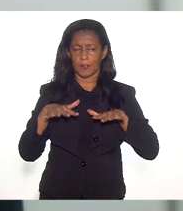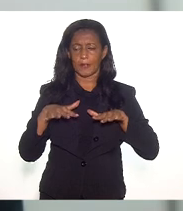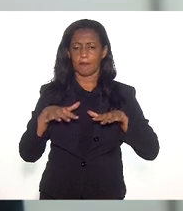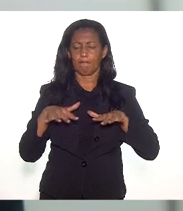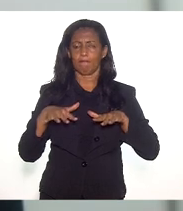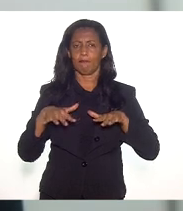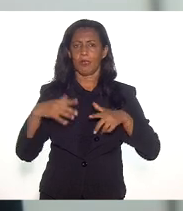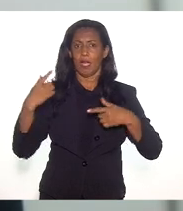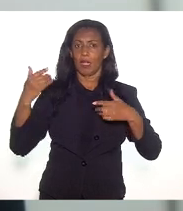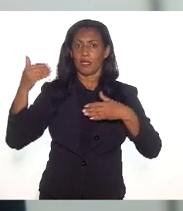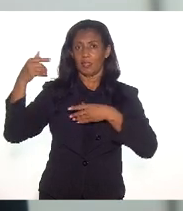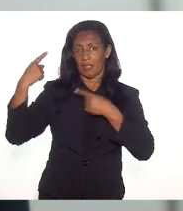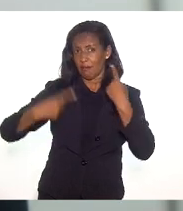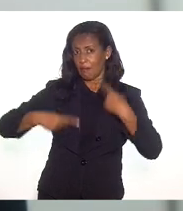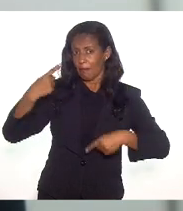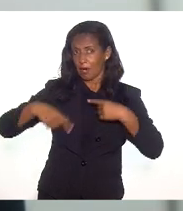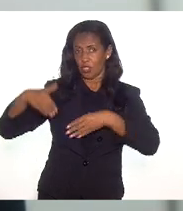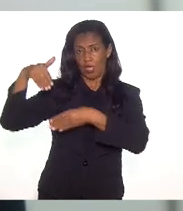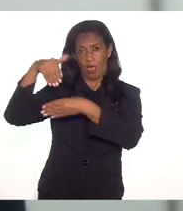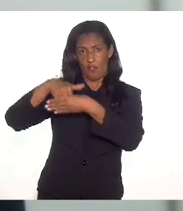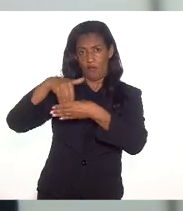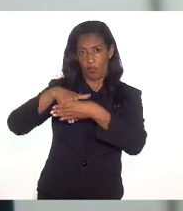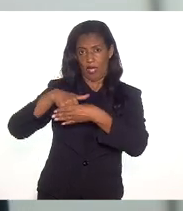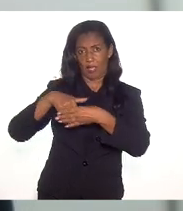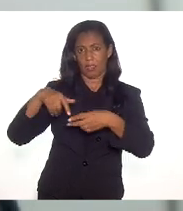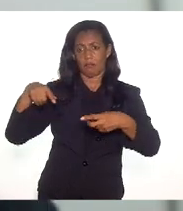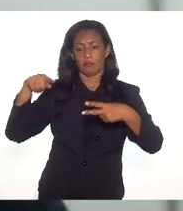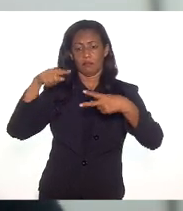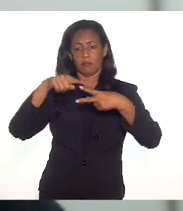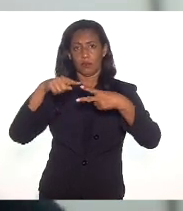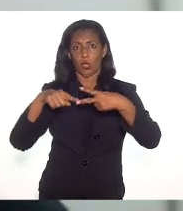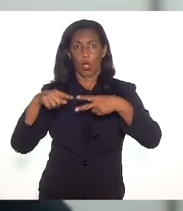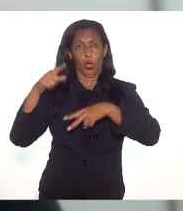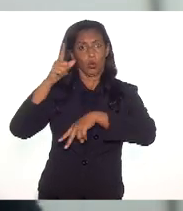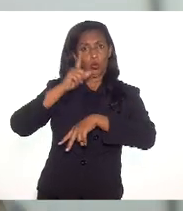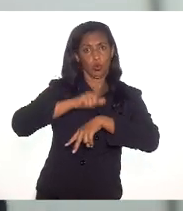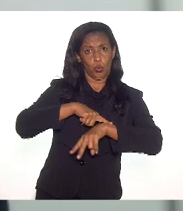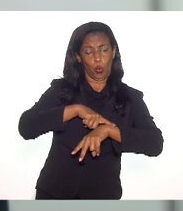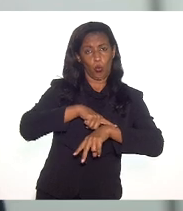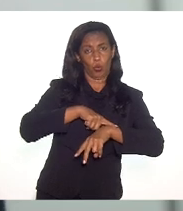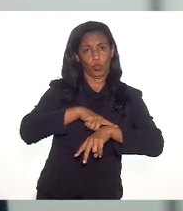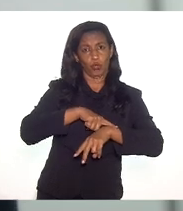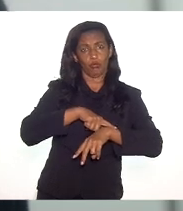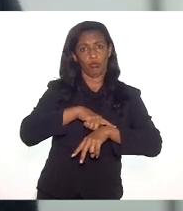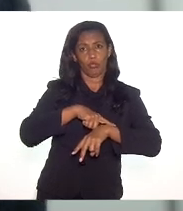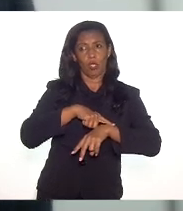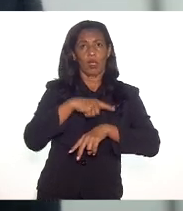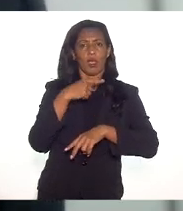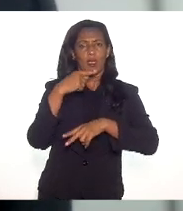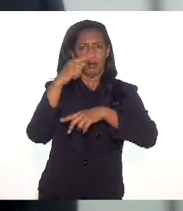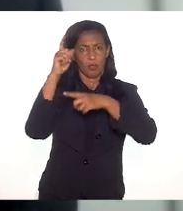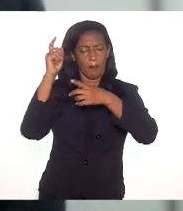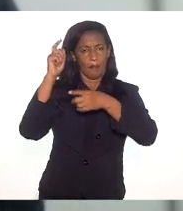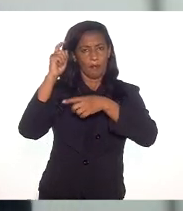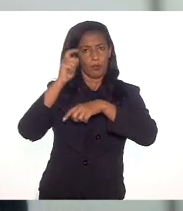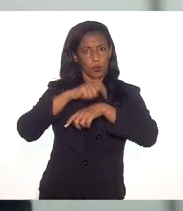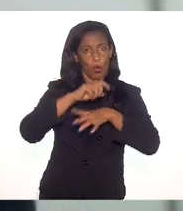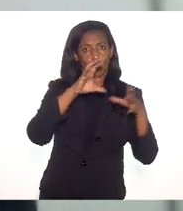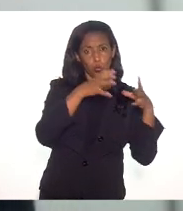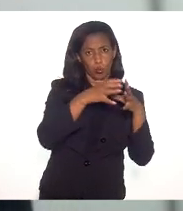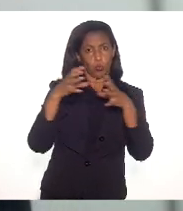dois turnos. E em cada turno necessitará de 42 votos dos